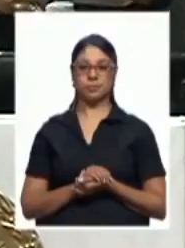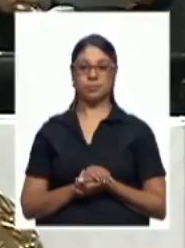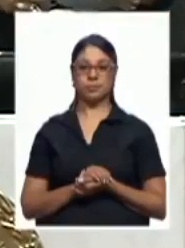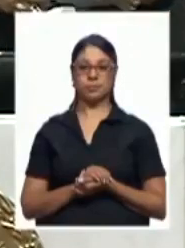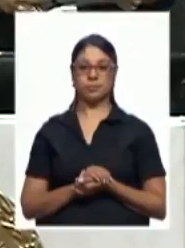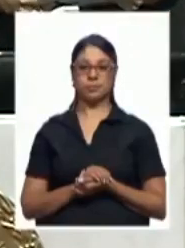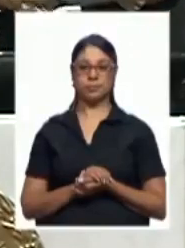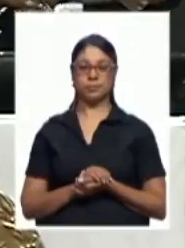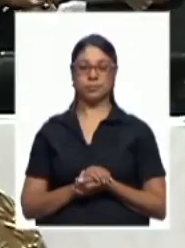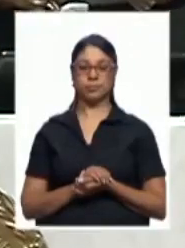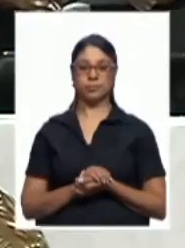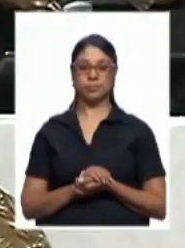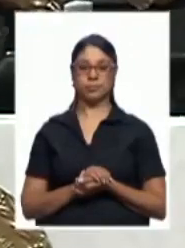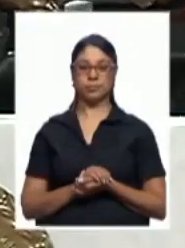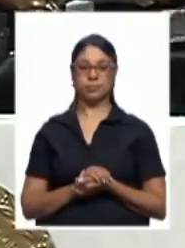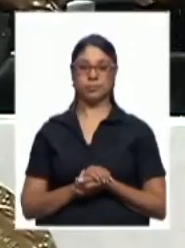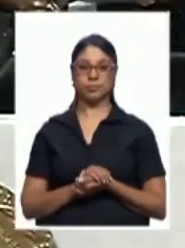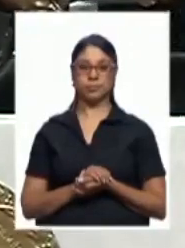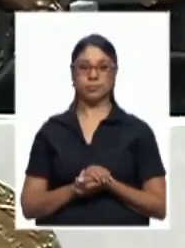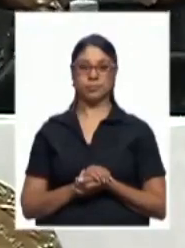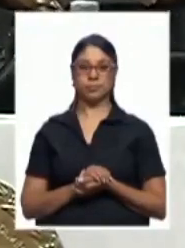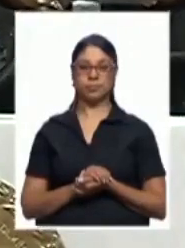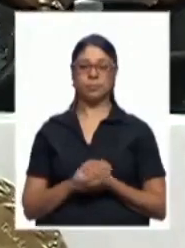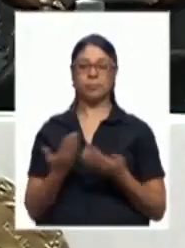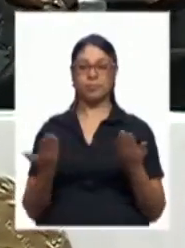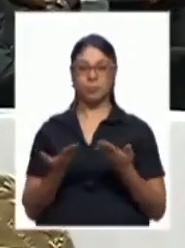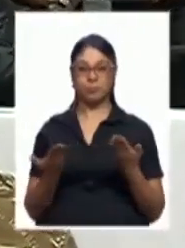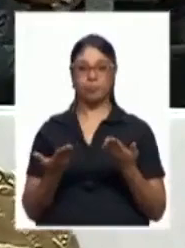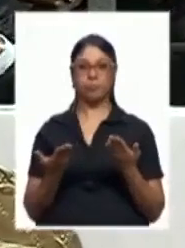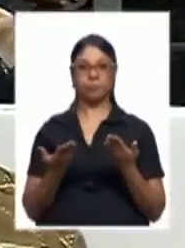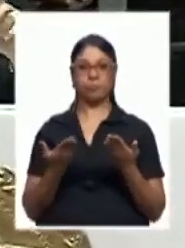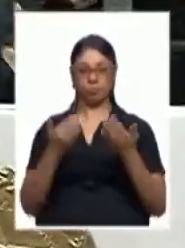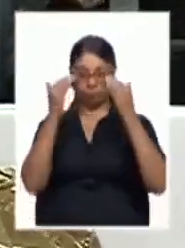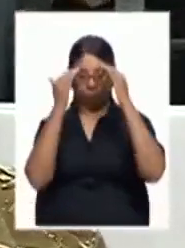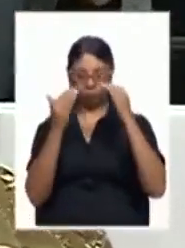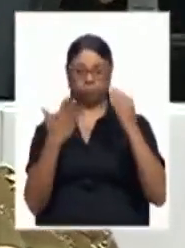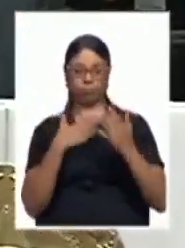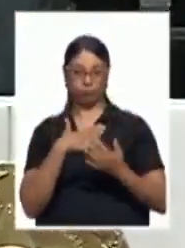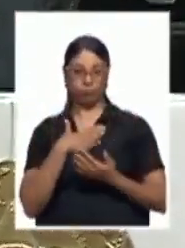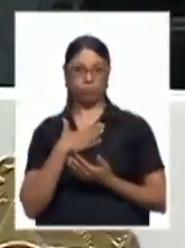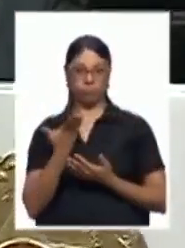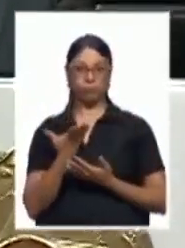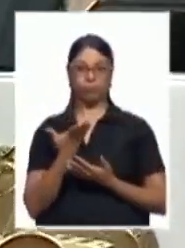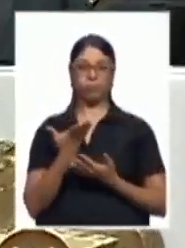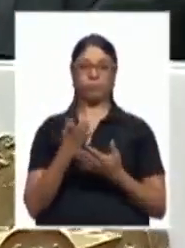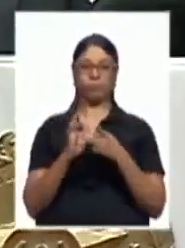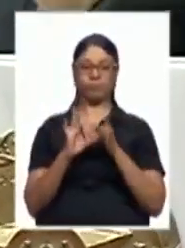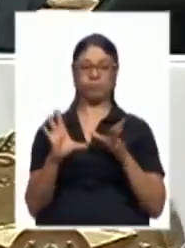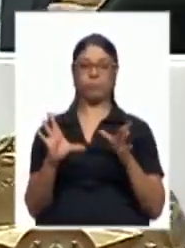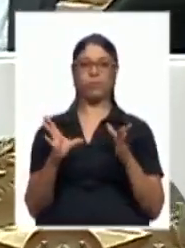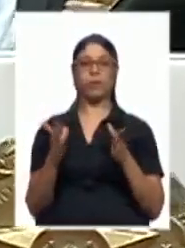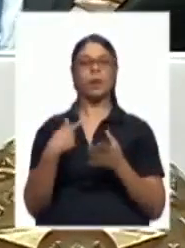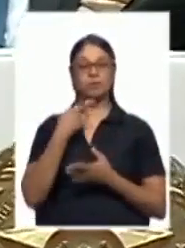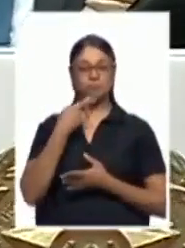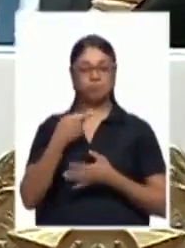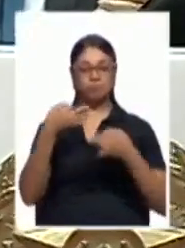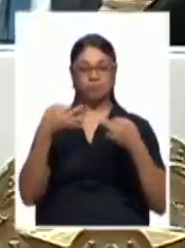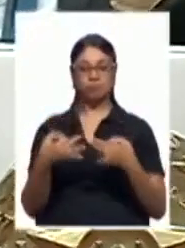No exercício da atribuição que me confere o regimento interno,